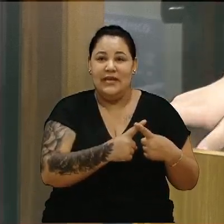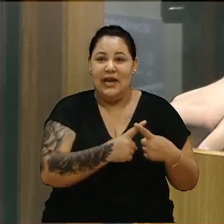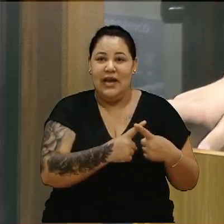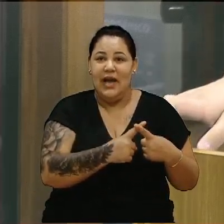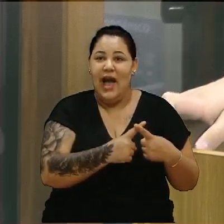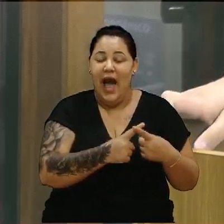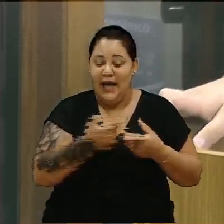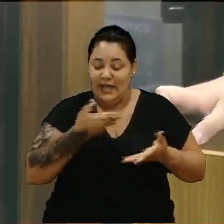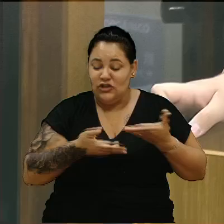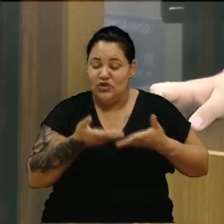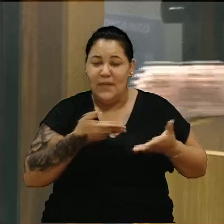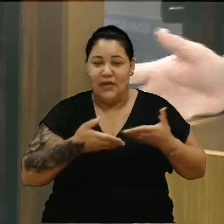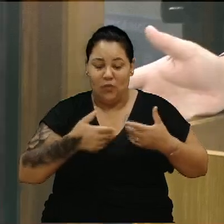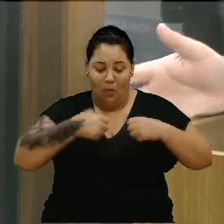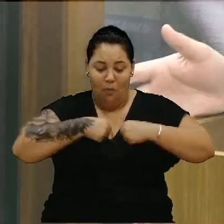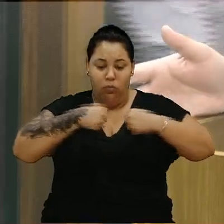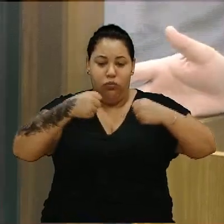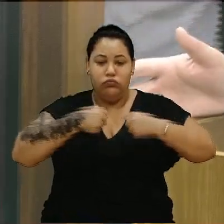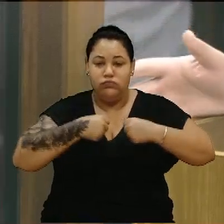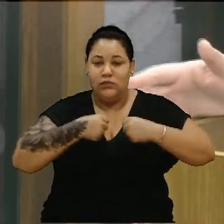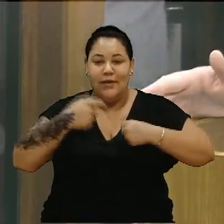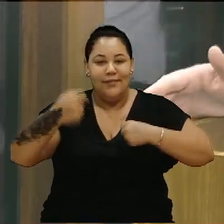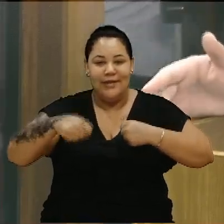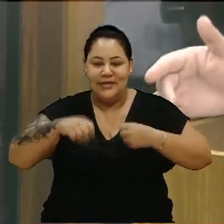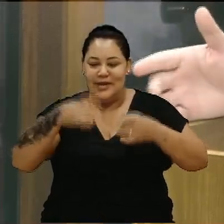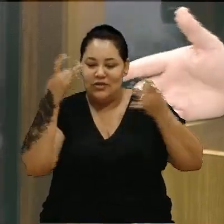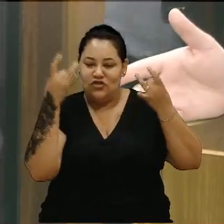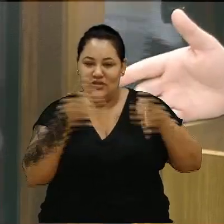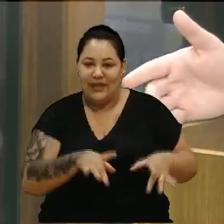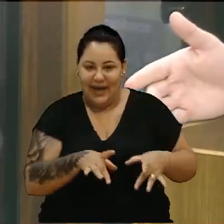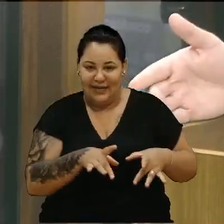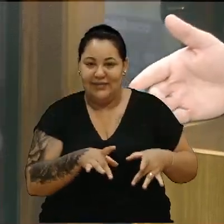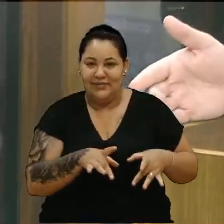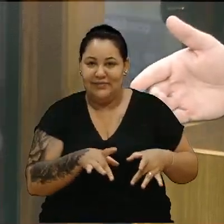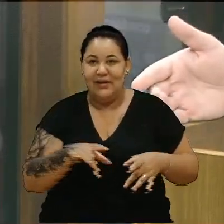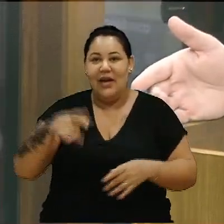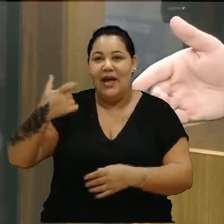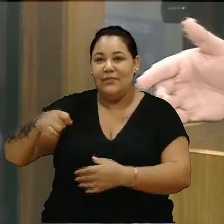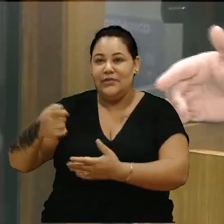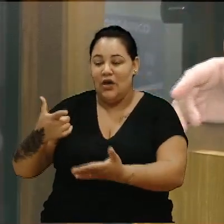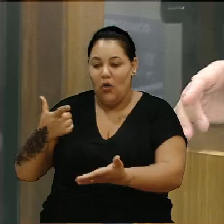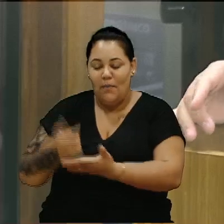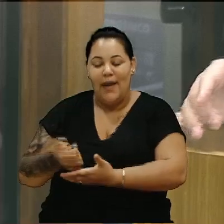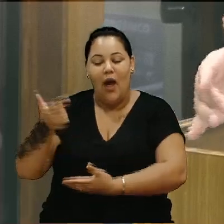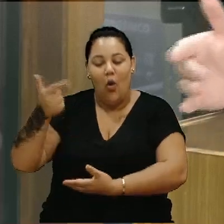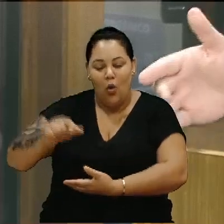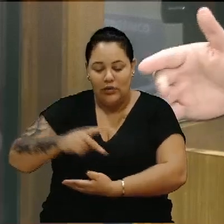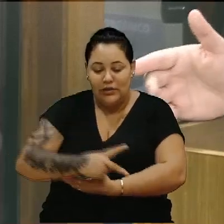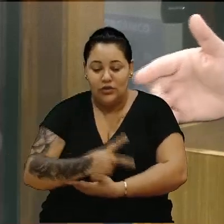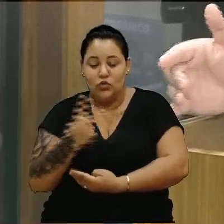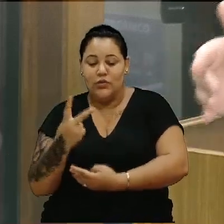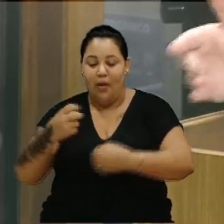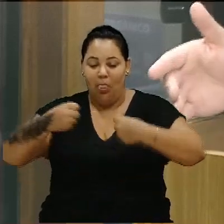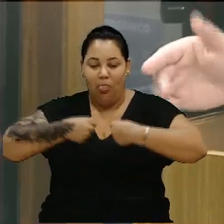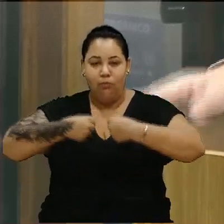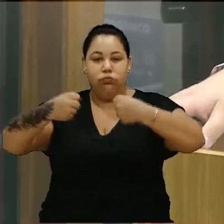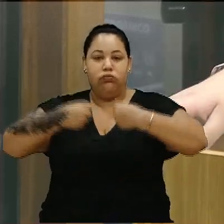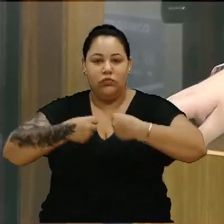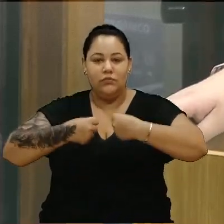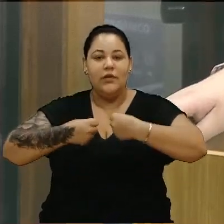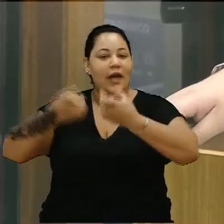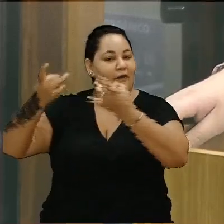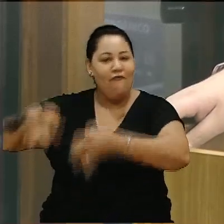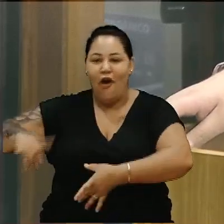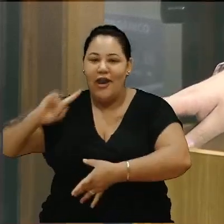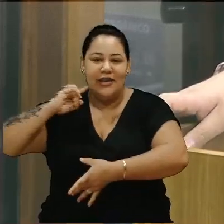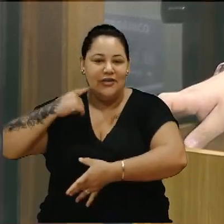de saúde, de contaminação, isso tem que ser descartado de imediato. E aí tem que usar de novo um outro par, e cada vez que acontece essa operação, o